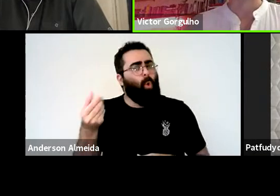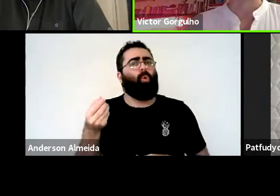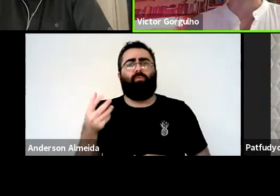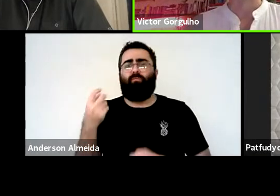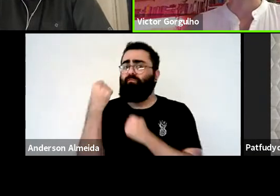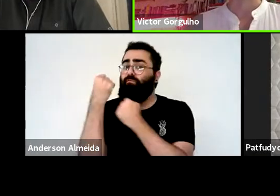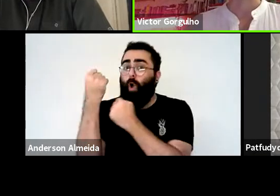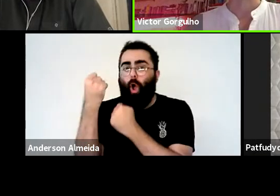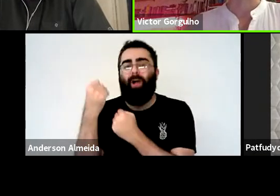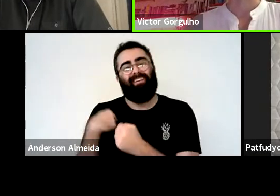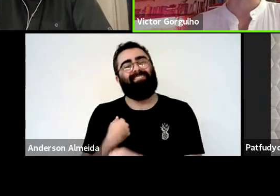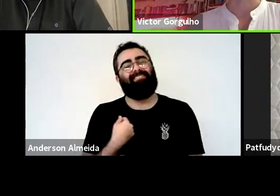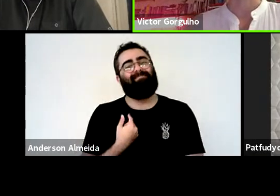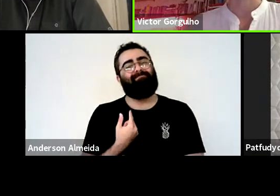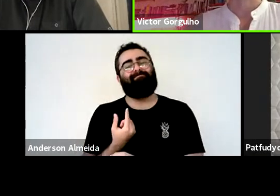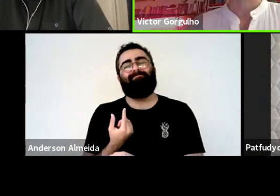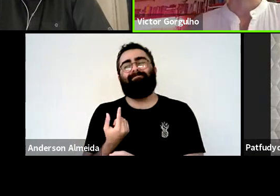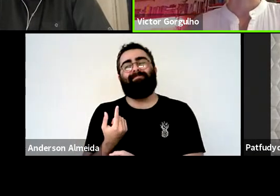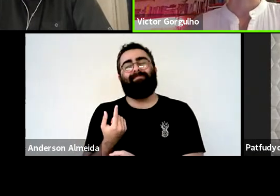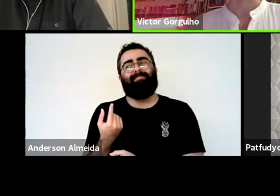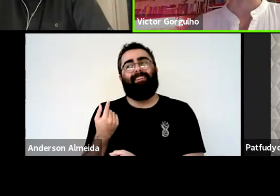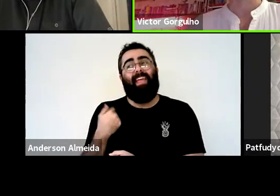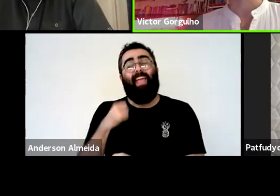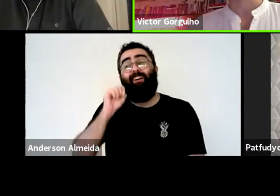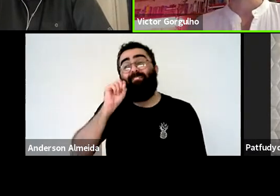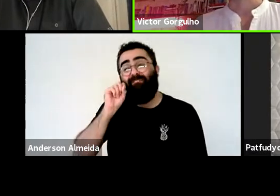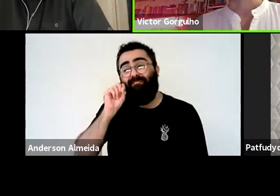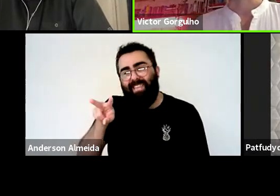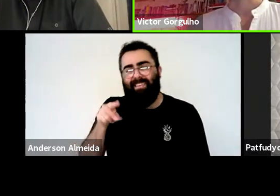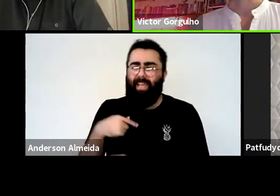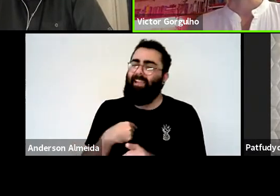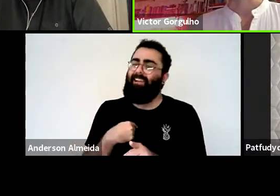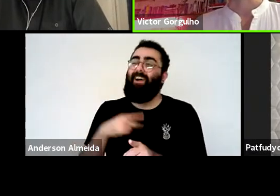amigos ali naquela plateia.